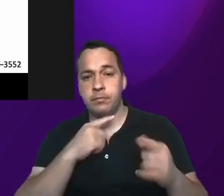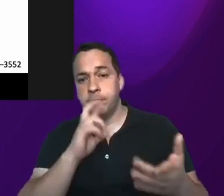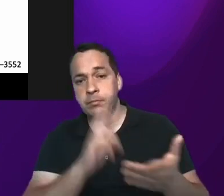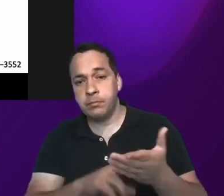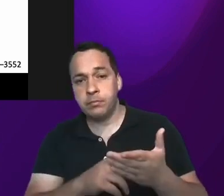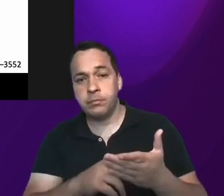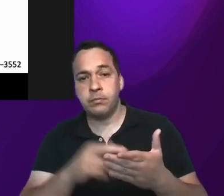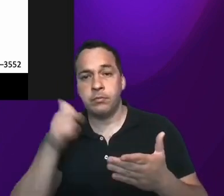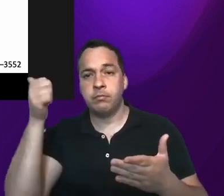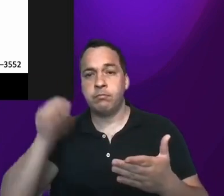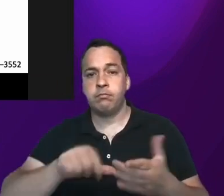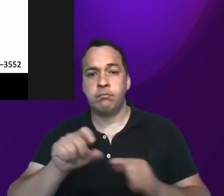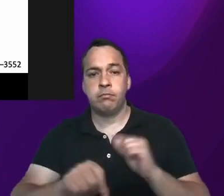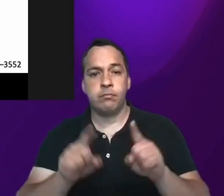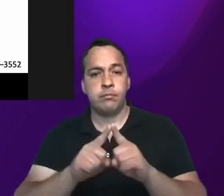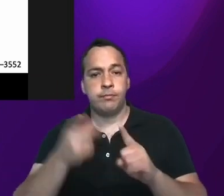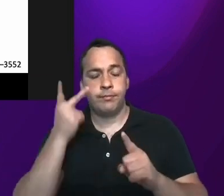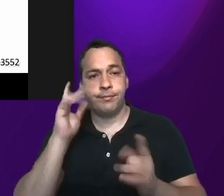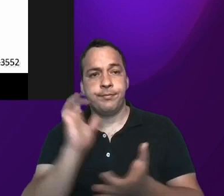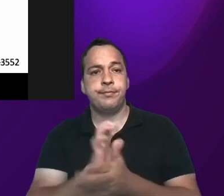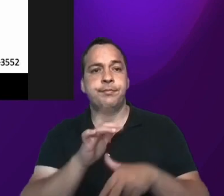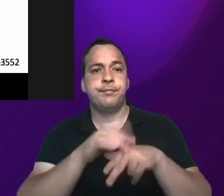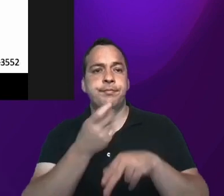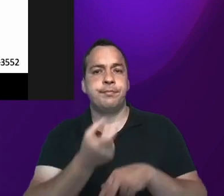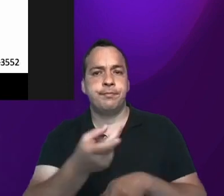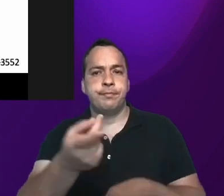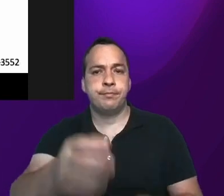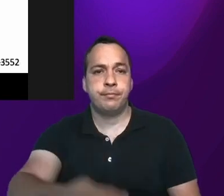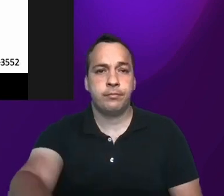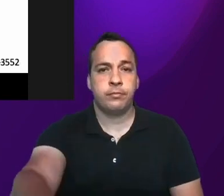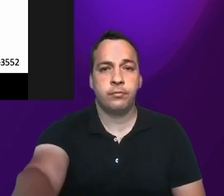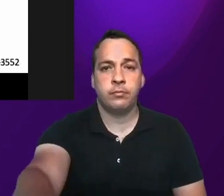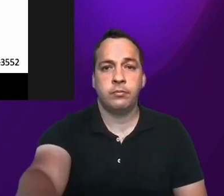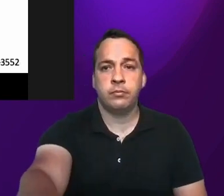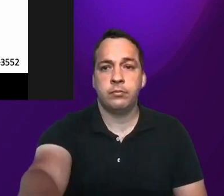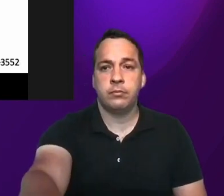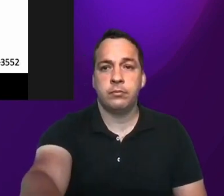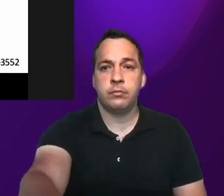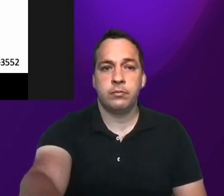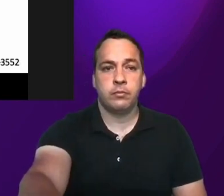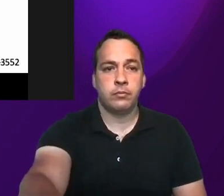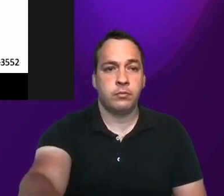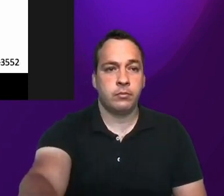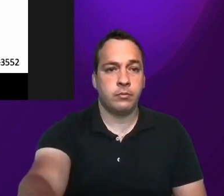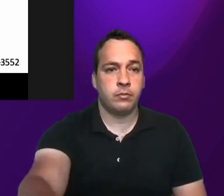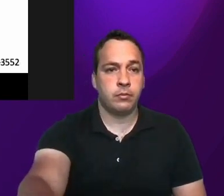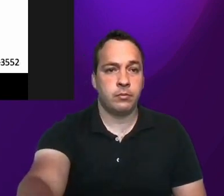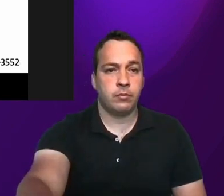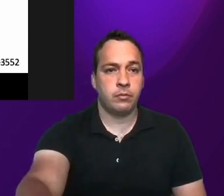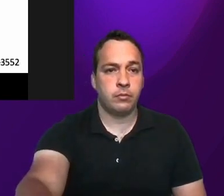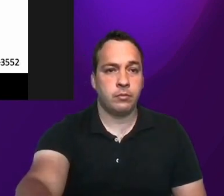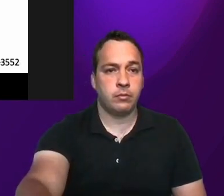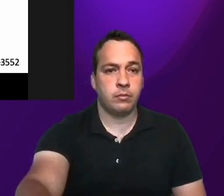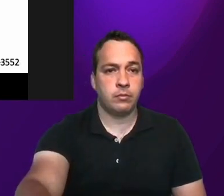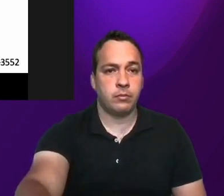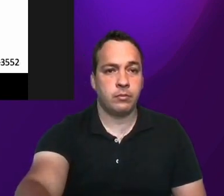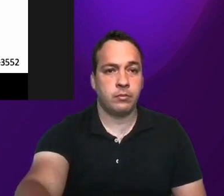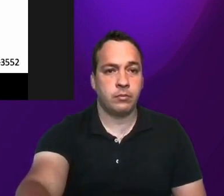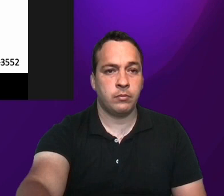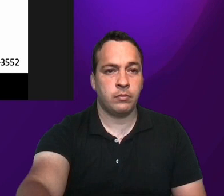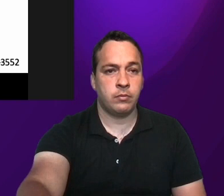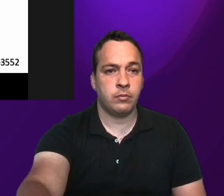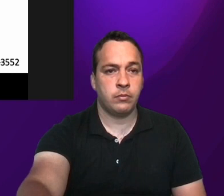hard, em pacientes crônicos. Então, nesses pacientes que a gente sabe que vai ter uma